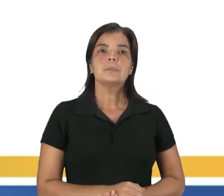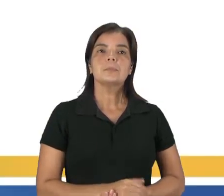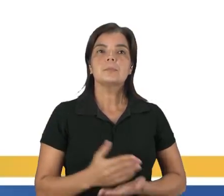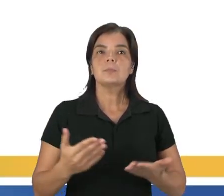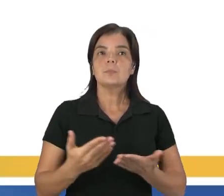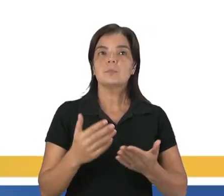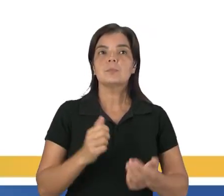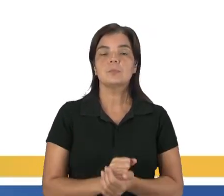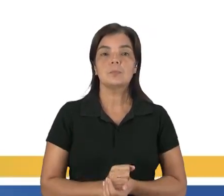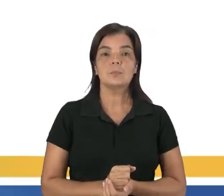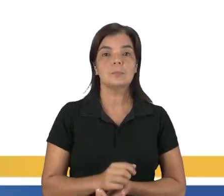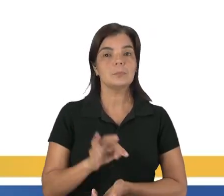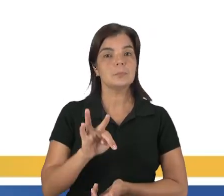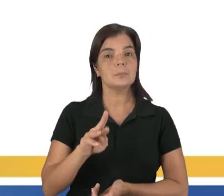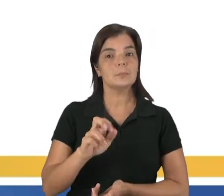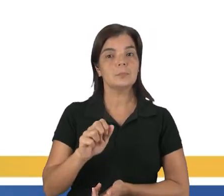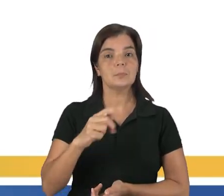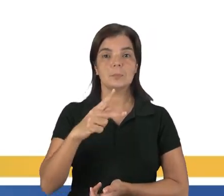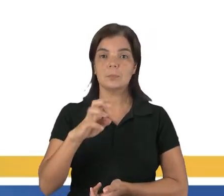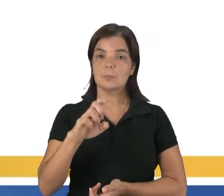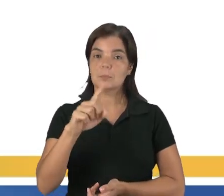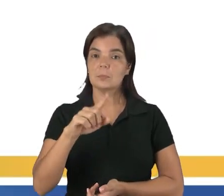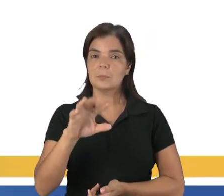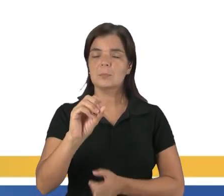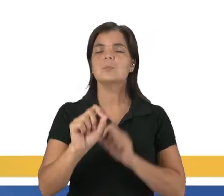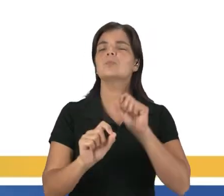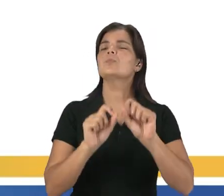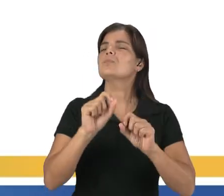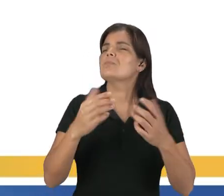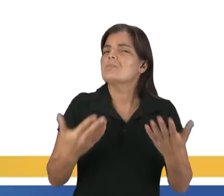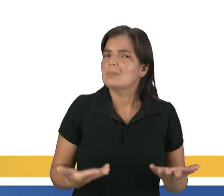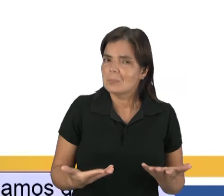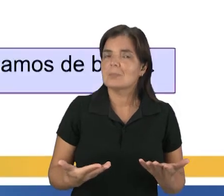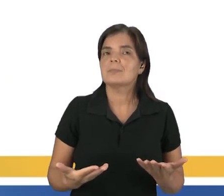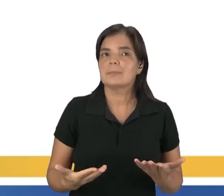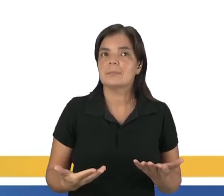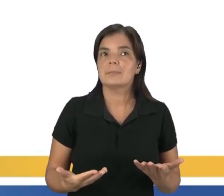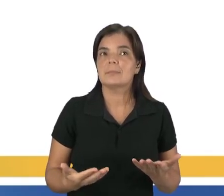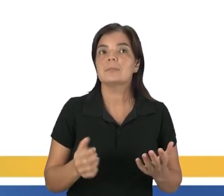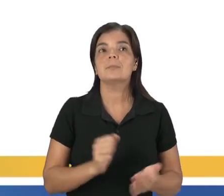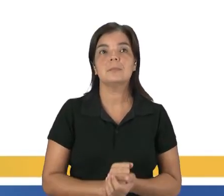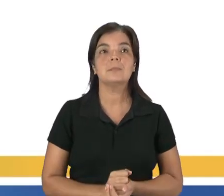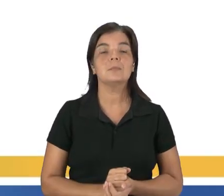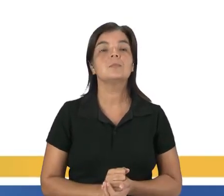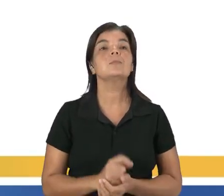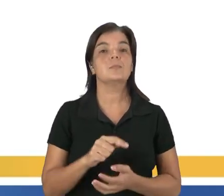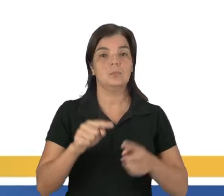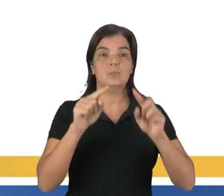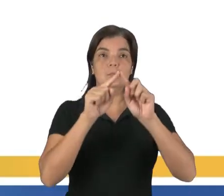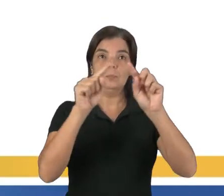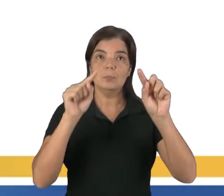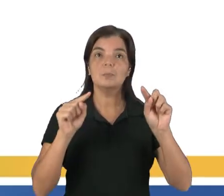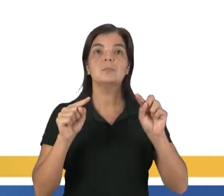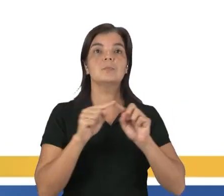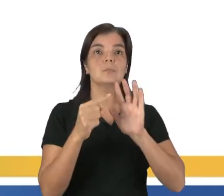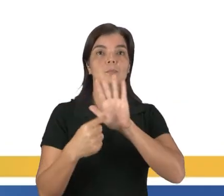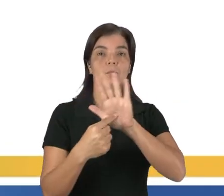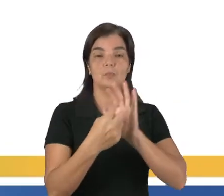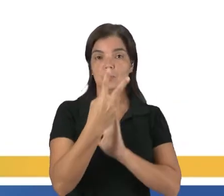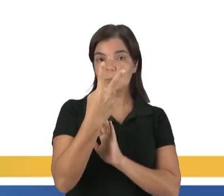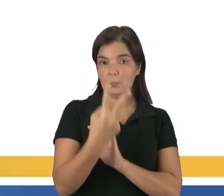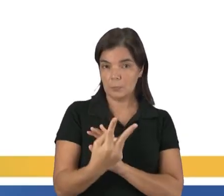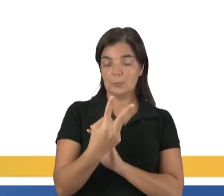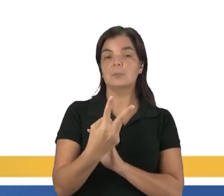passar agora para o trapézio. Professor, o que é um trapézio, né? O trapézio é o quadrilátero que